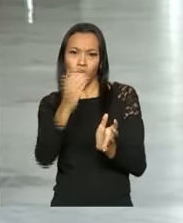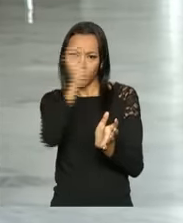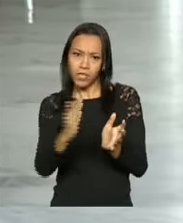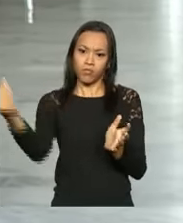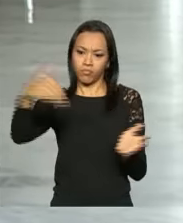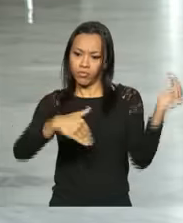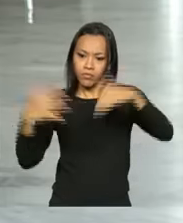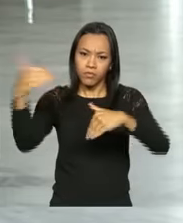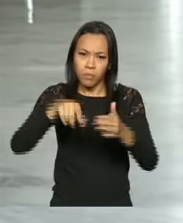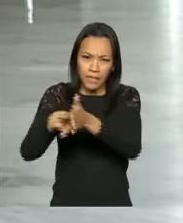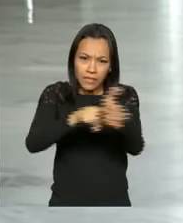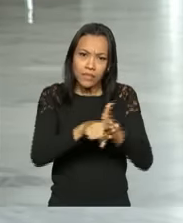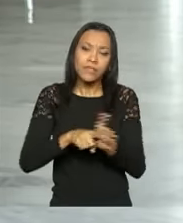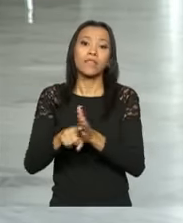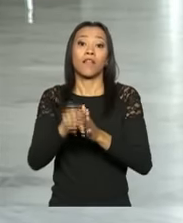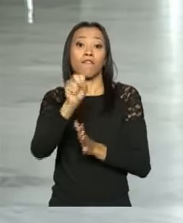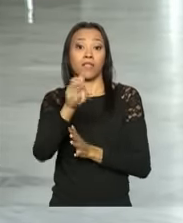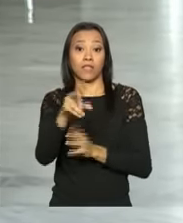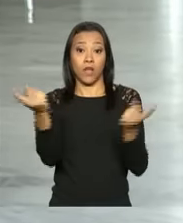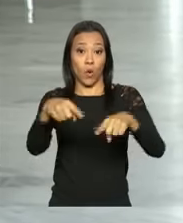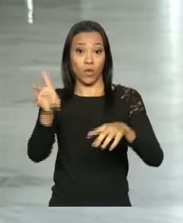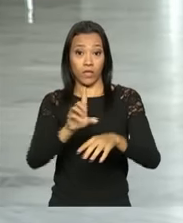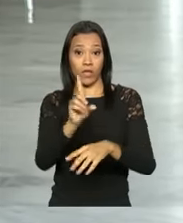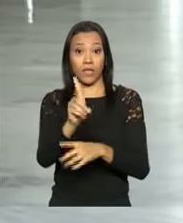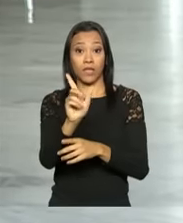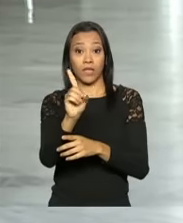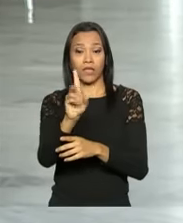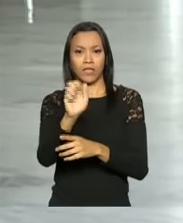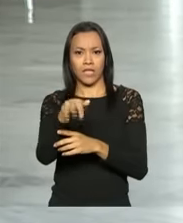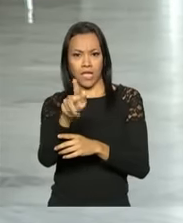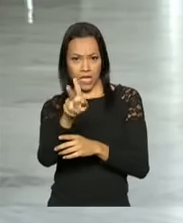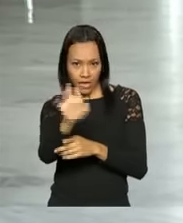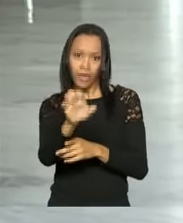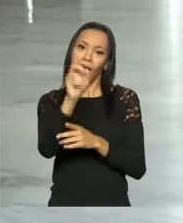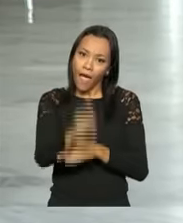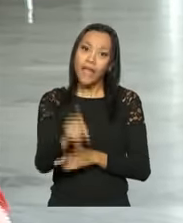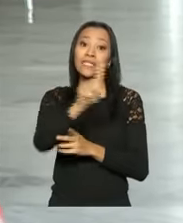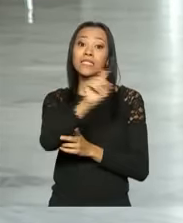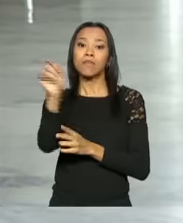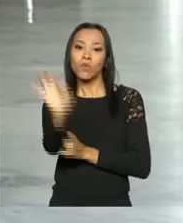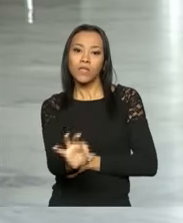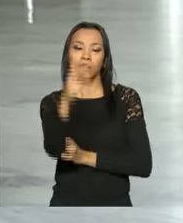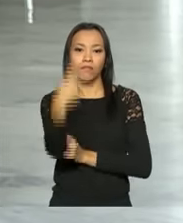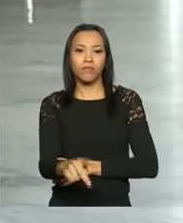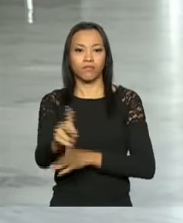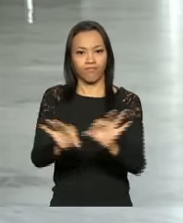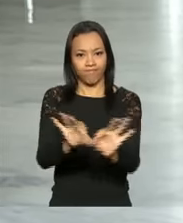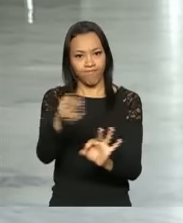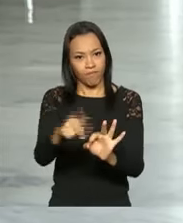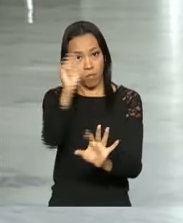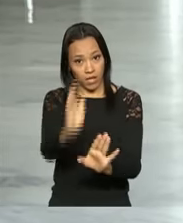dessa vacina contra dengue o Instituto Butantan garante que a vacina será 100% Brasileira após a assinatura